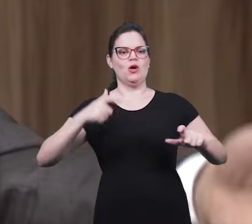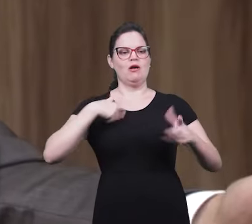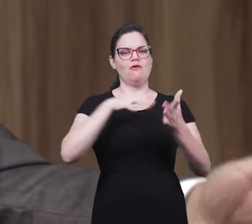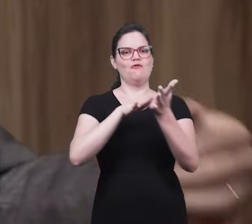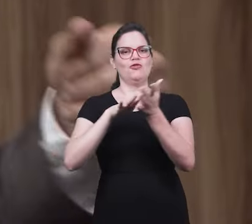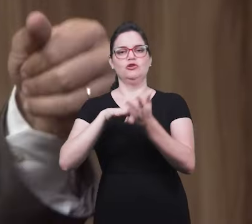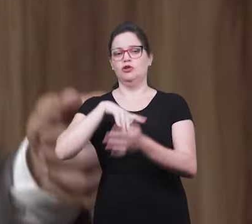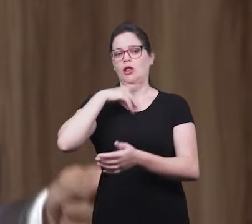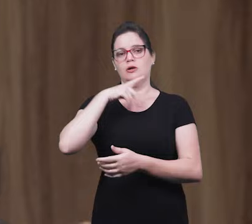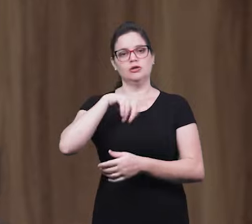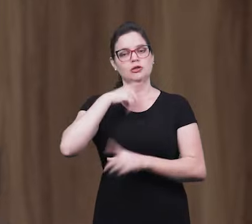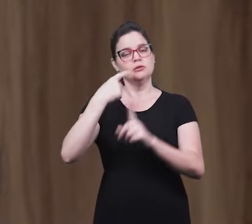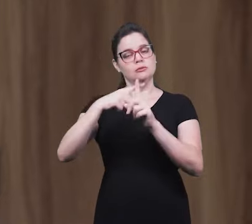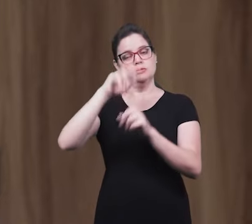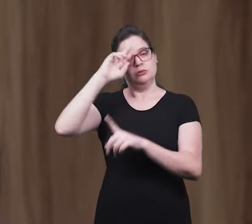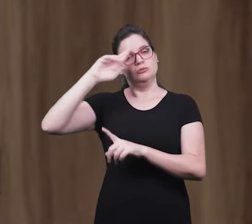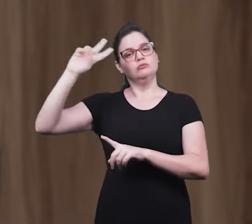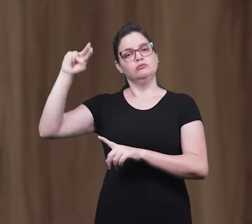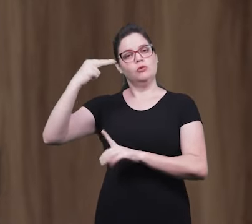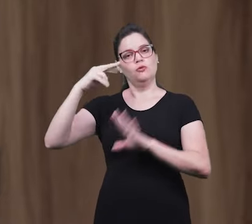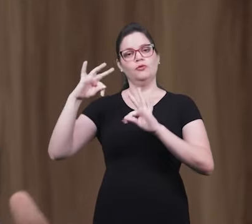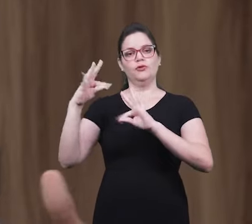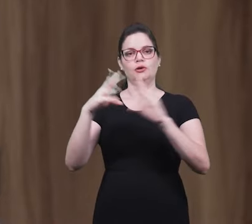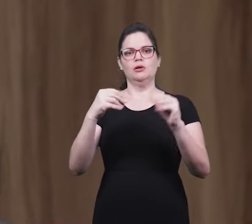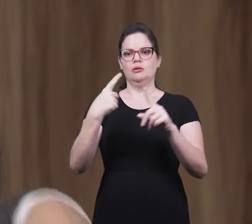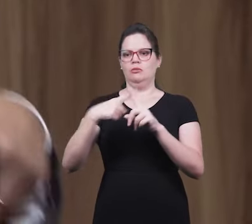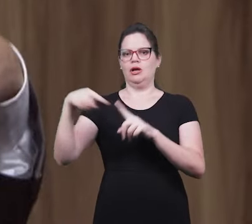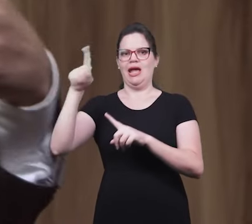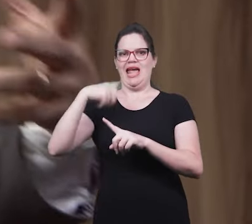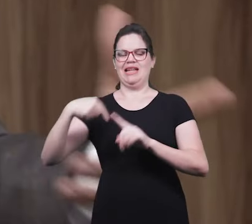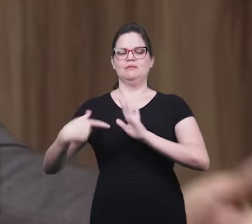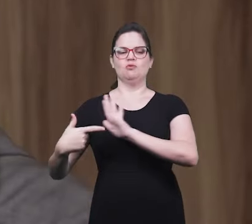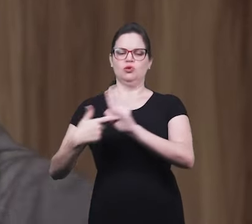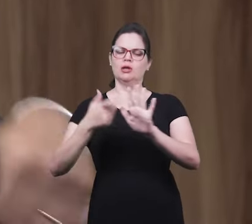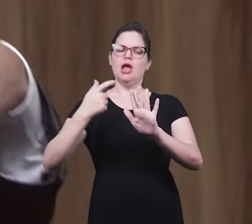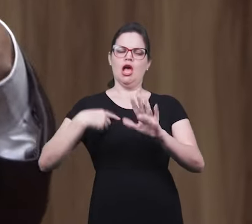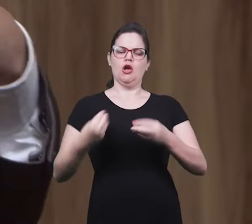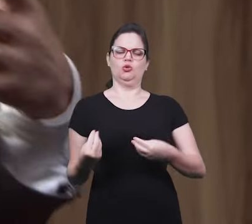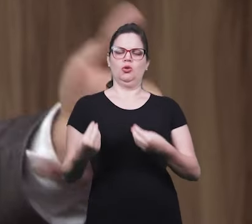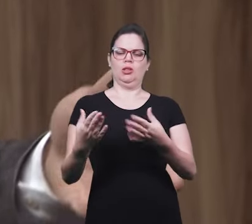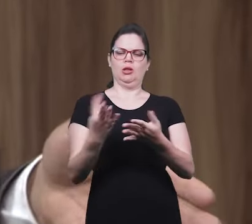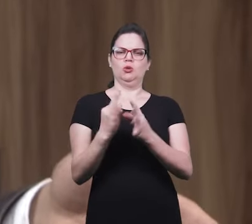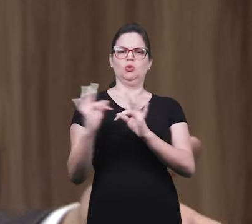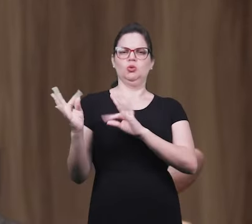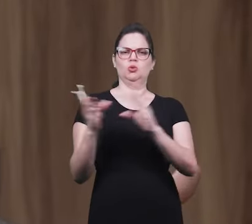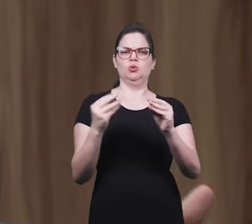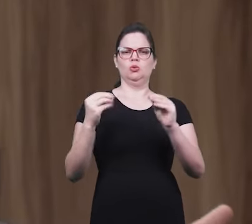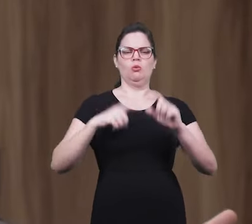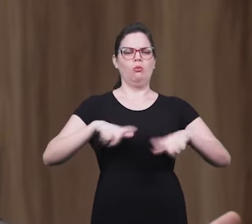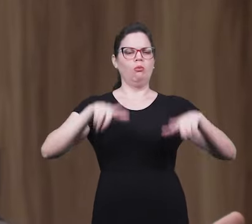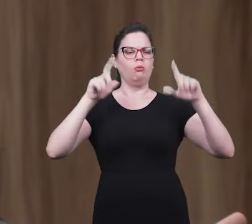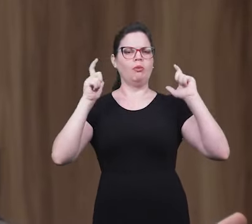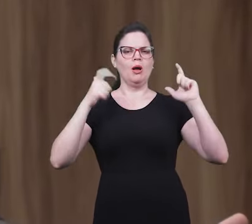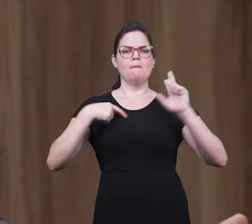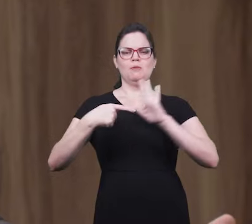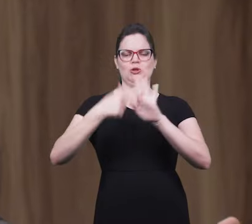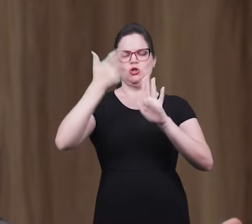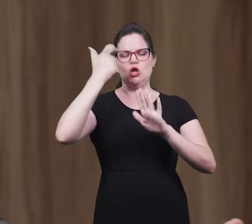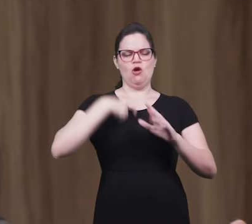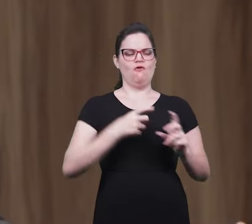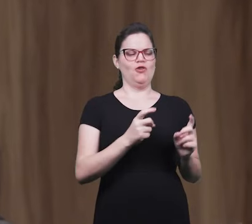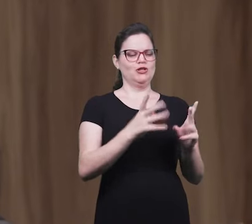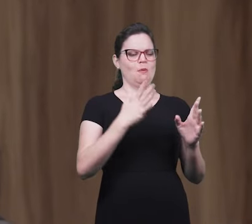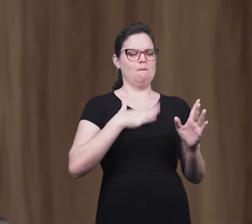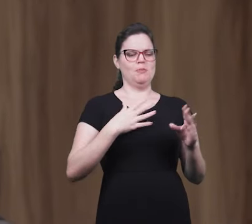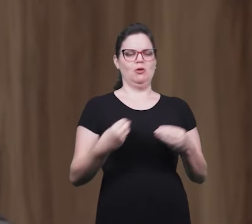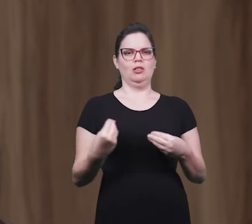fazer uma oferta, não é? E que as pessoas acreditassem que eles estavam entregando tudo, que eles eram pessoas... Isso é hipocrisia. Não era uma